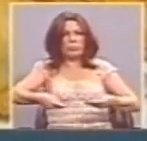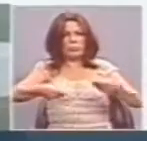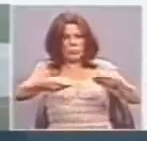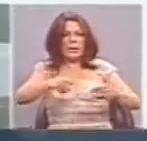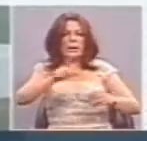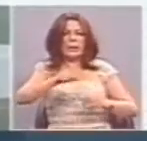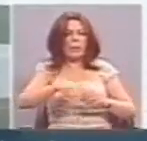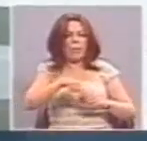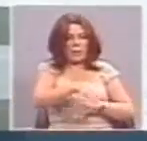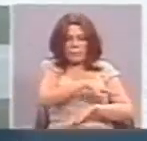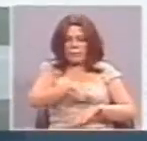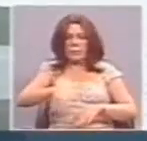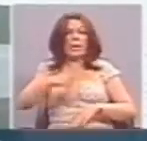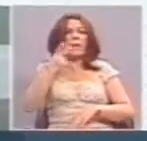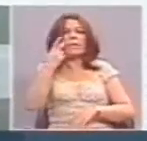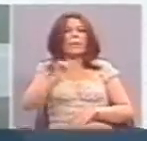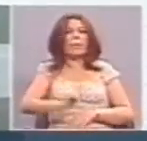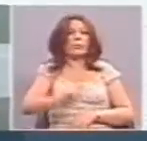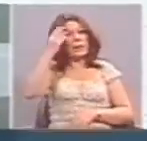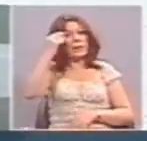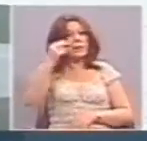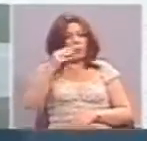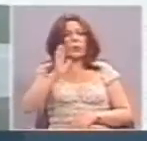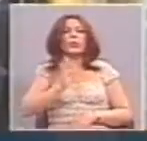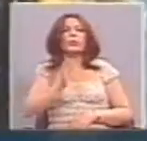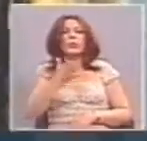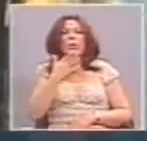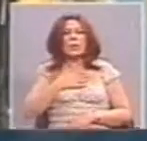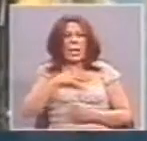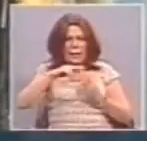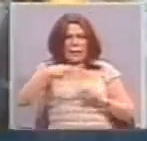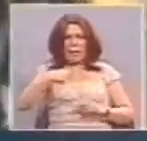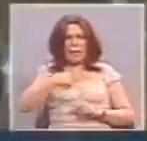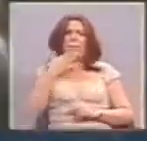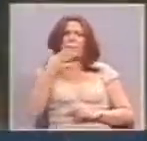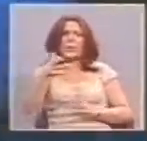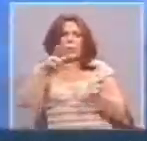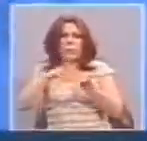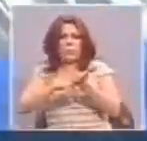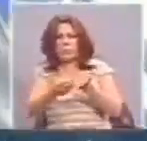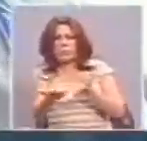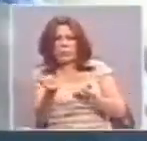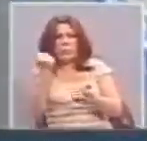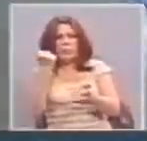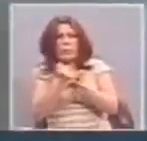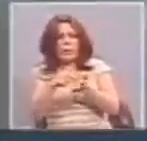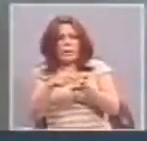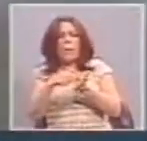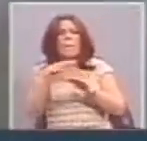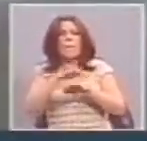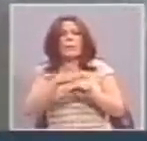assim como o papel que representa na vida local, levaram já a autarquia a pedir a certificação do peixe-espada preto,